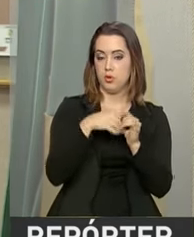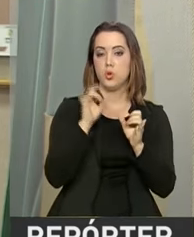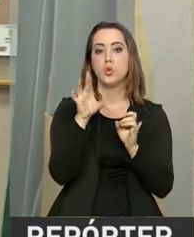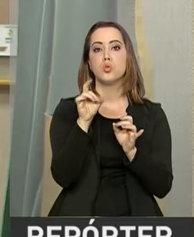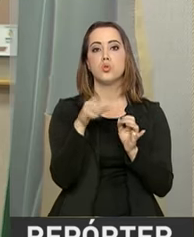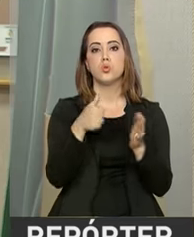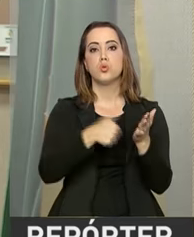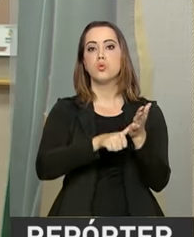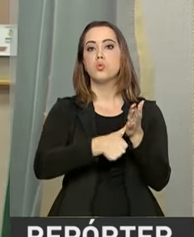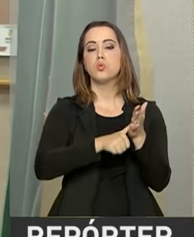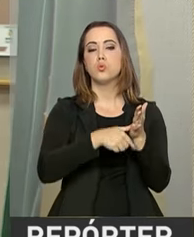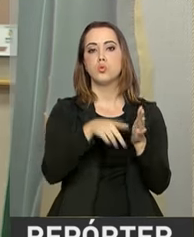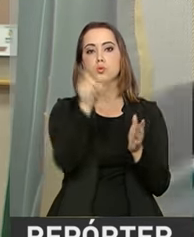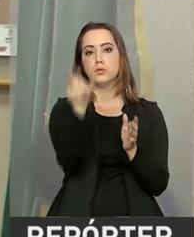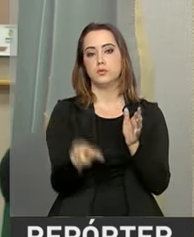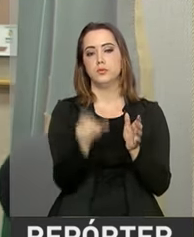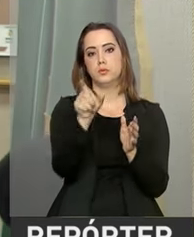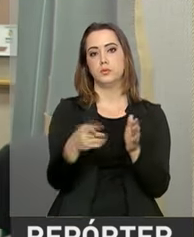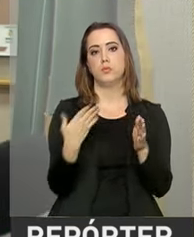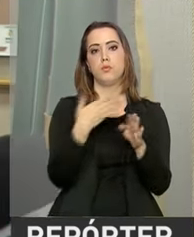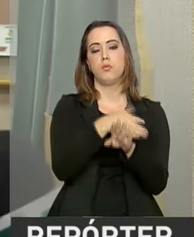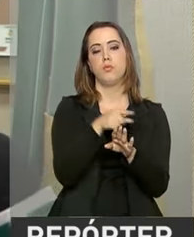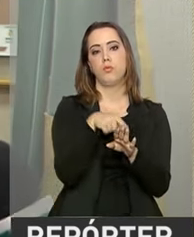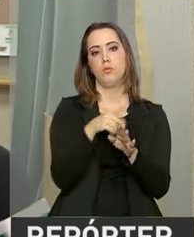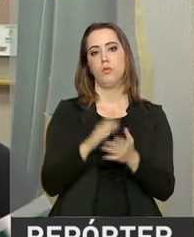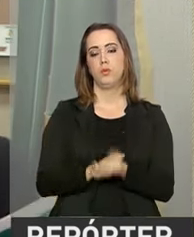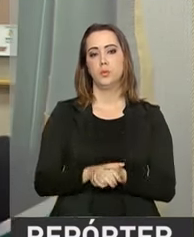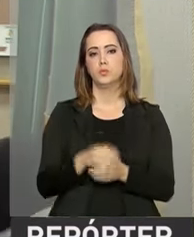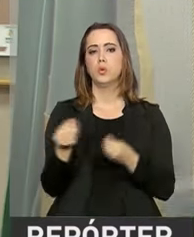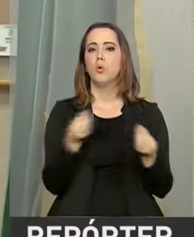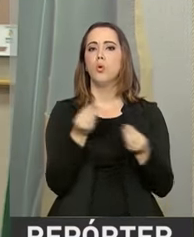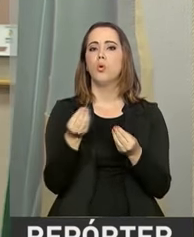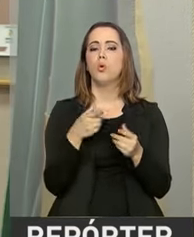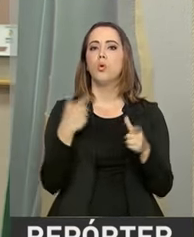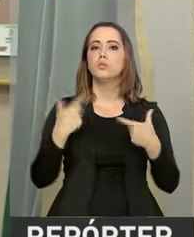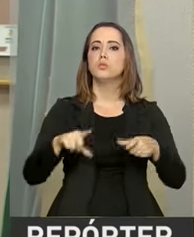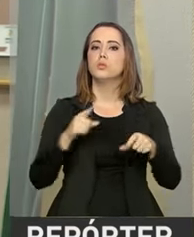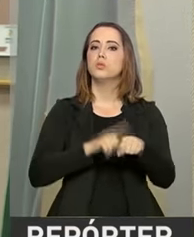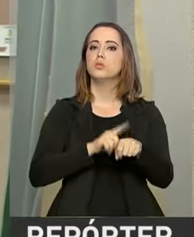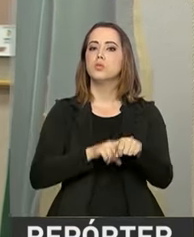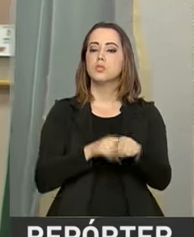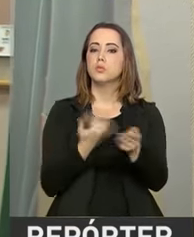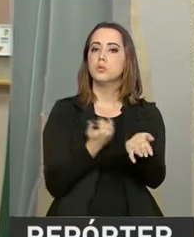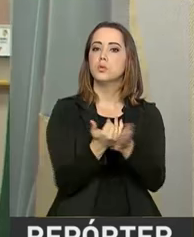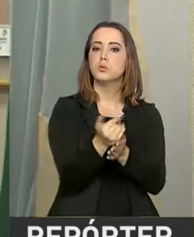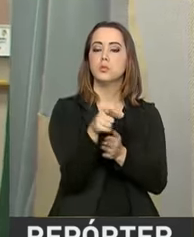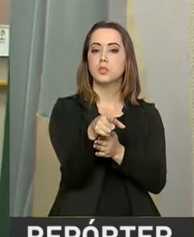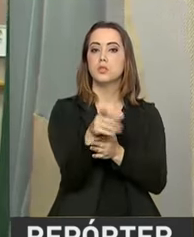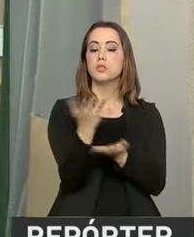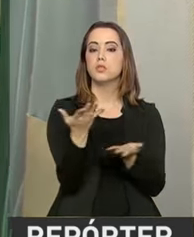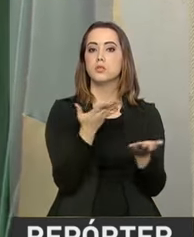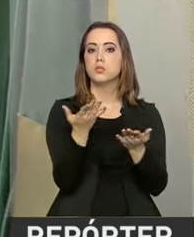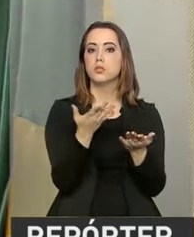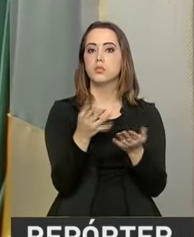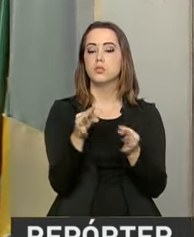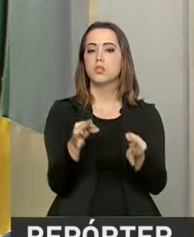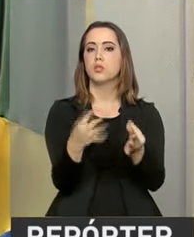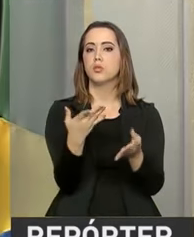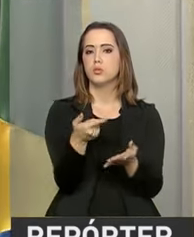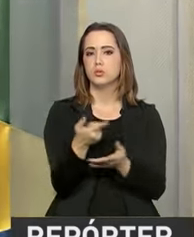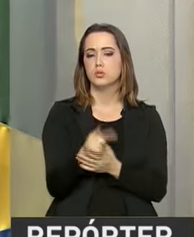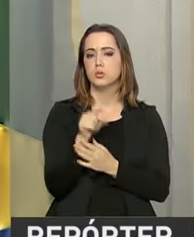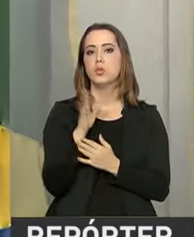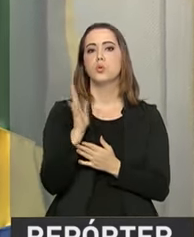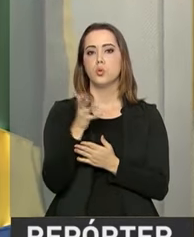para acessar, evidentemente, quando que essa tecnologia começa a ser utilizada. Essa tecnologia, estamos assinamos o